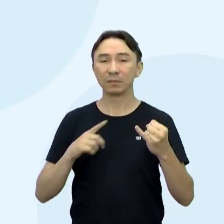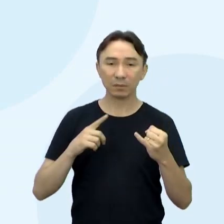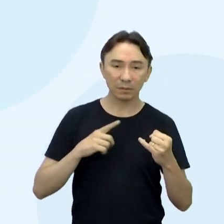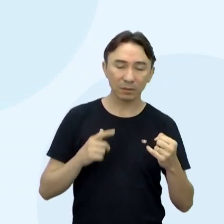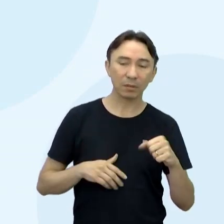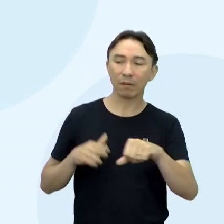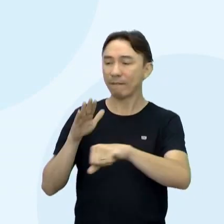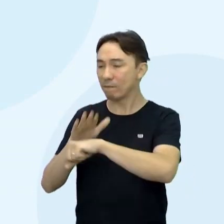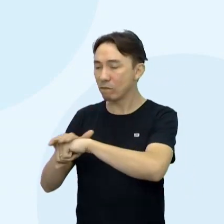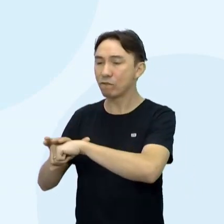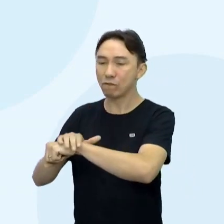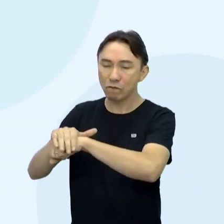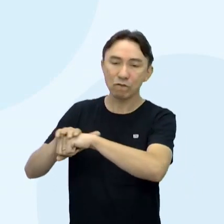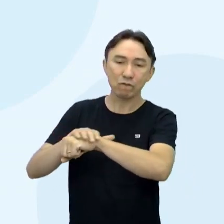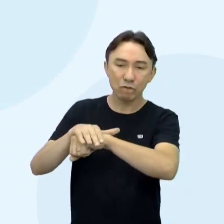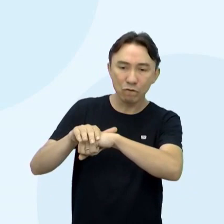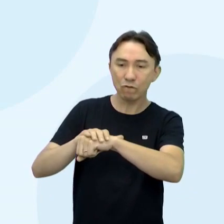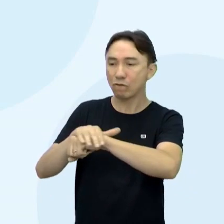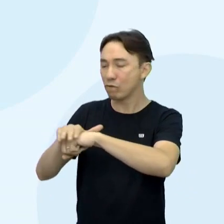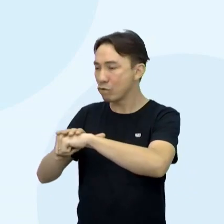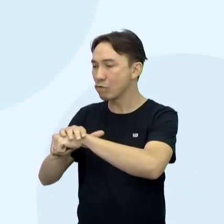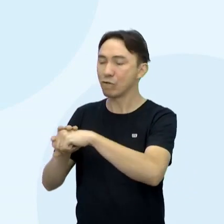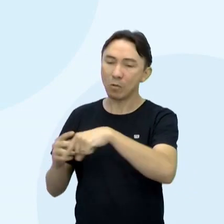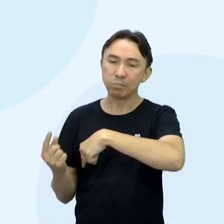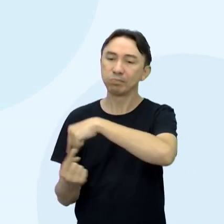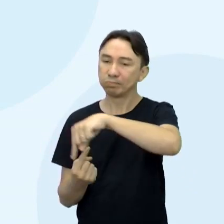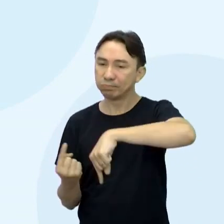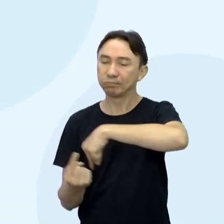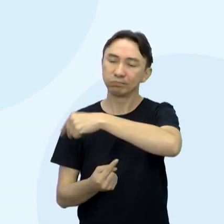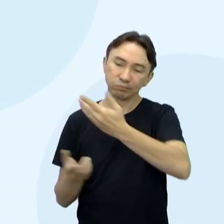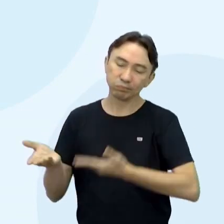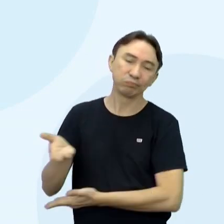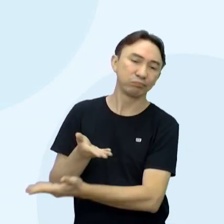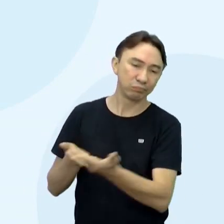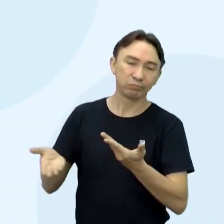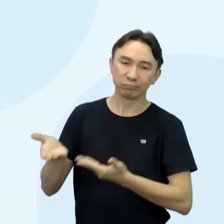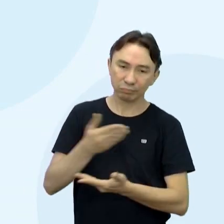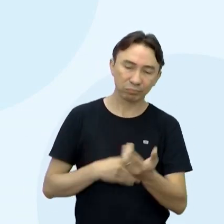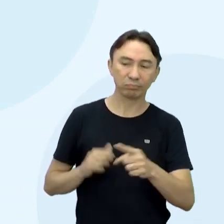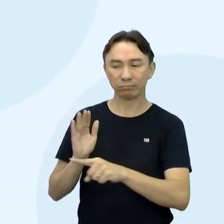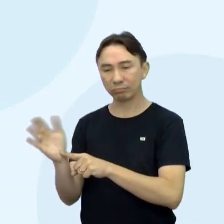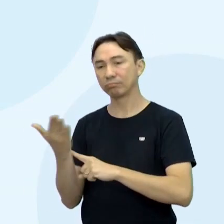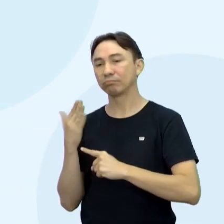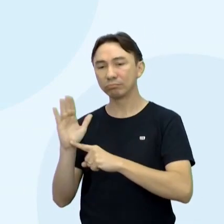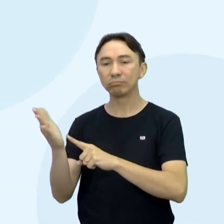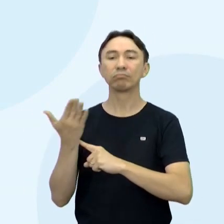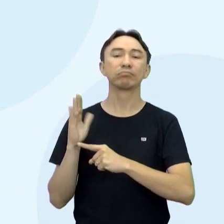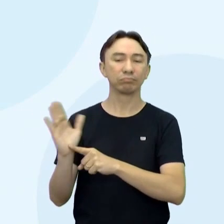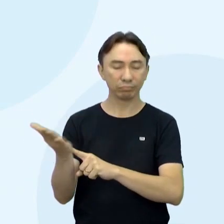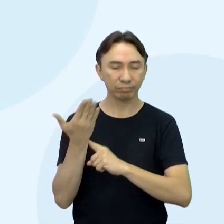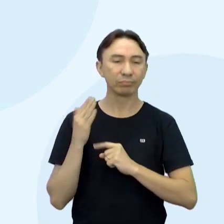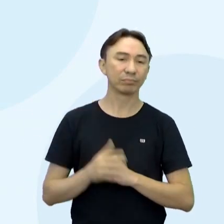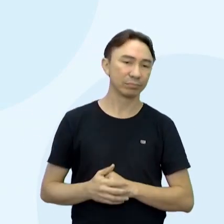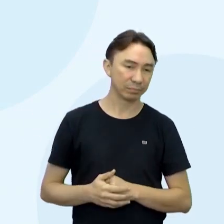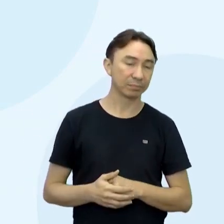trabalho cooperativo. Podemos passar para o próximo slide.